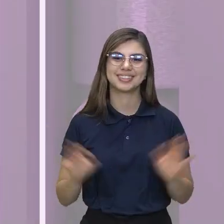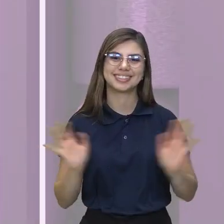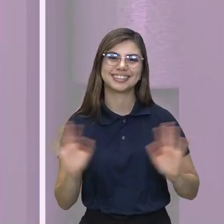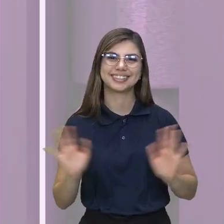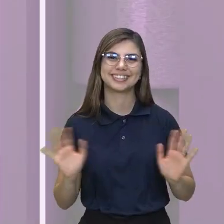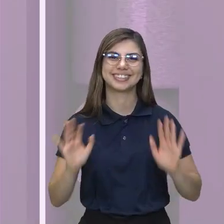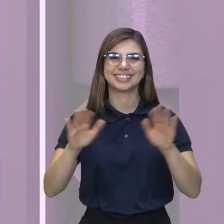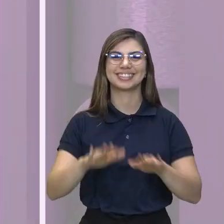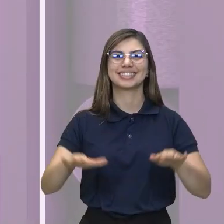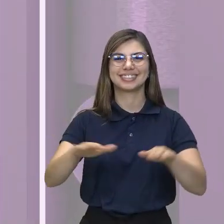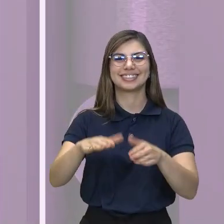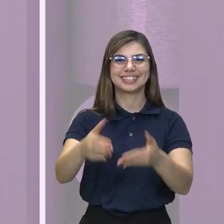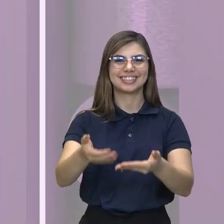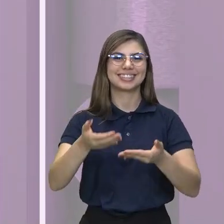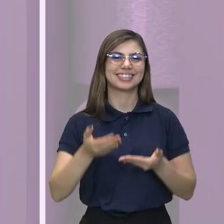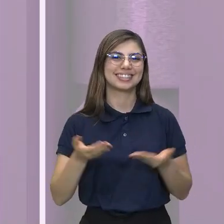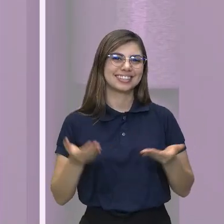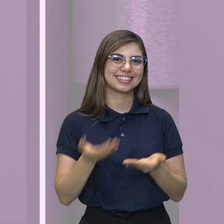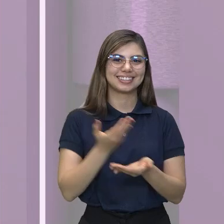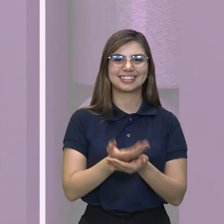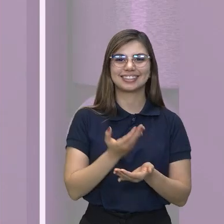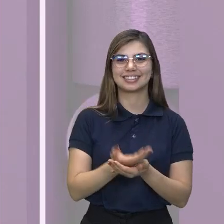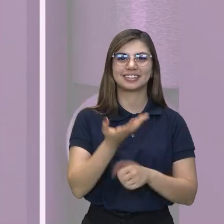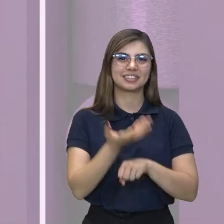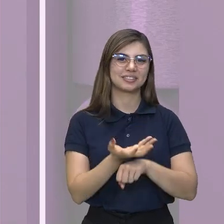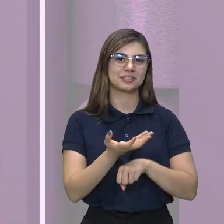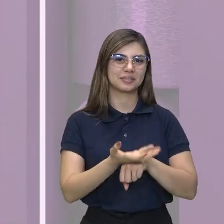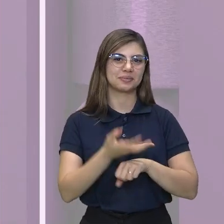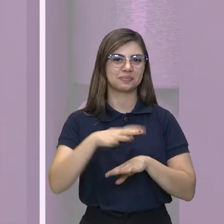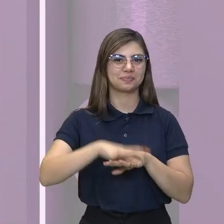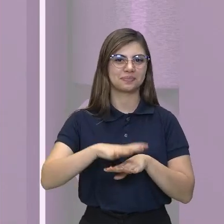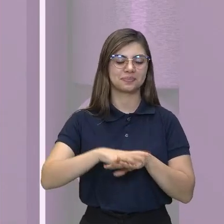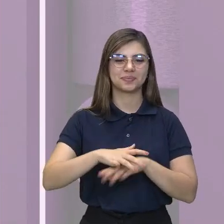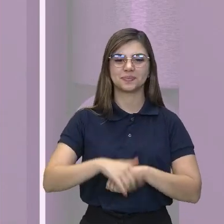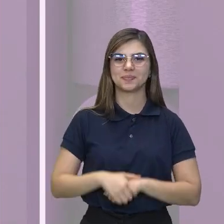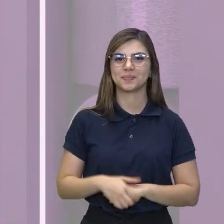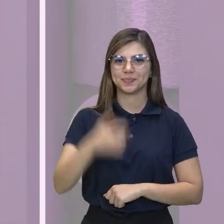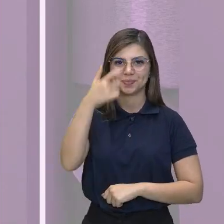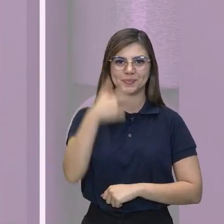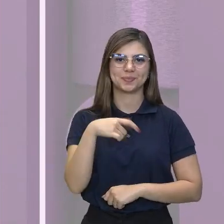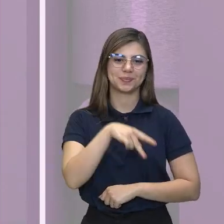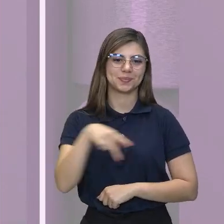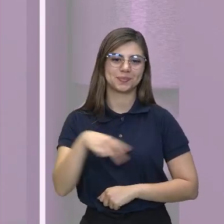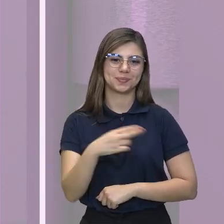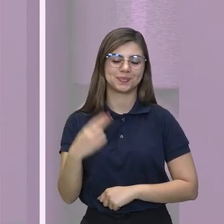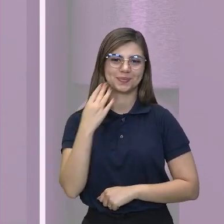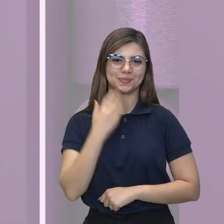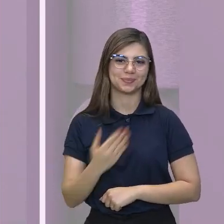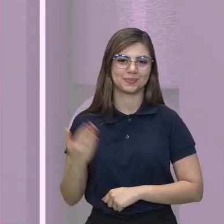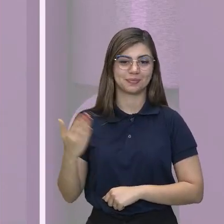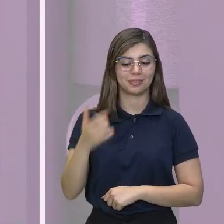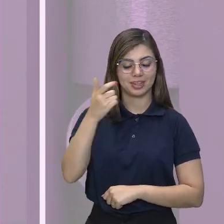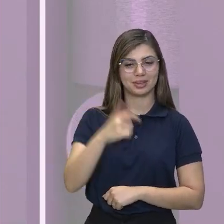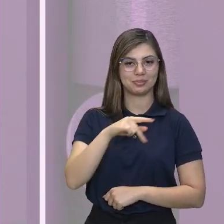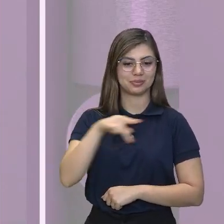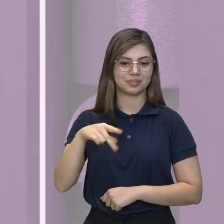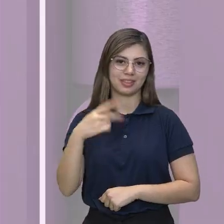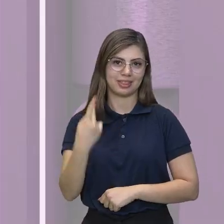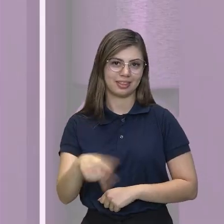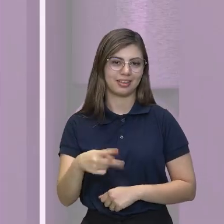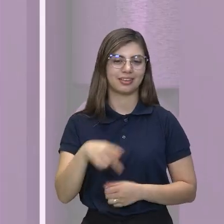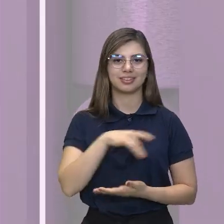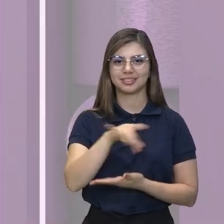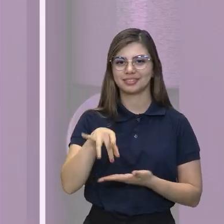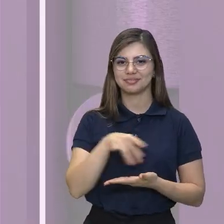Olá, sejam todos bem-vindos a mais uma aula do Componente de Matemática. Eu sou o professor Aniel Santos, professor de Matemática aqui do